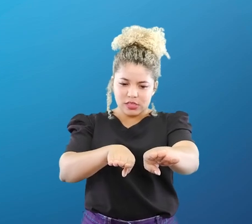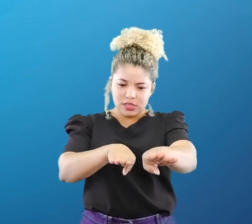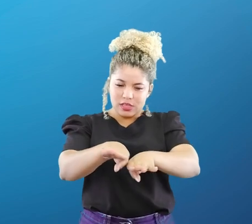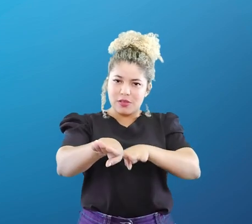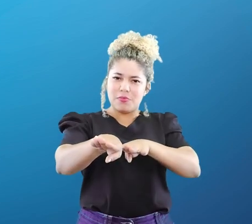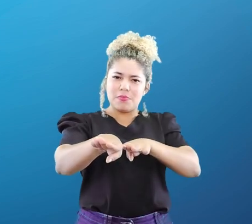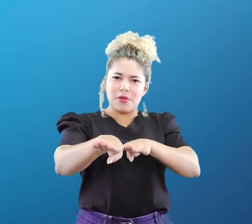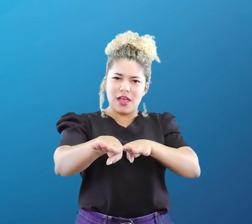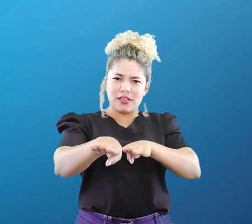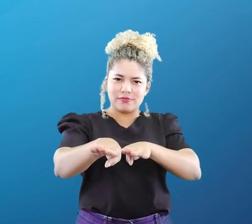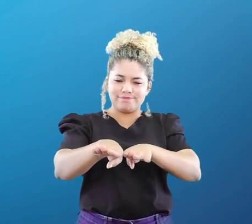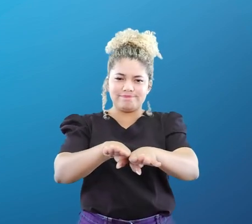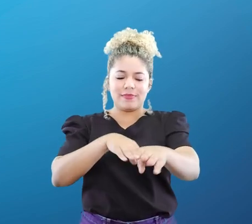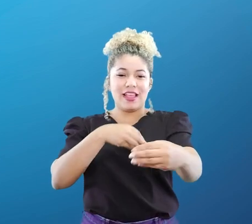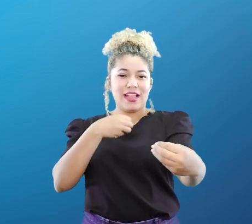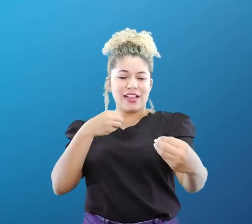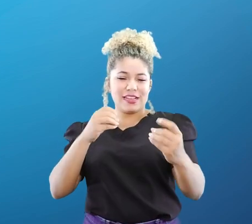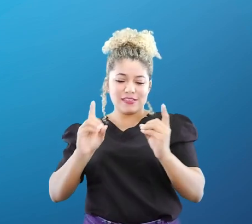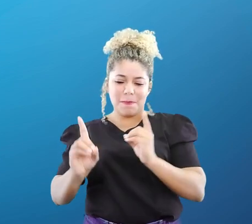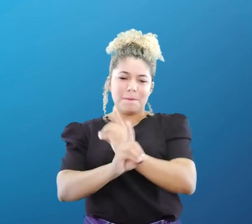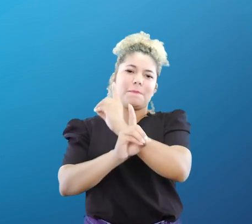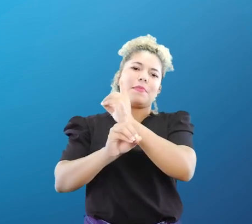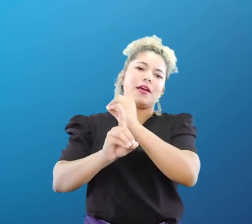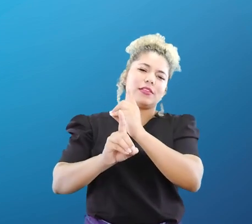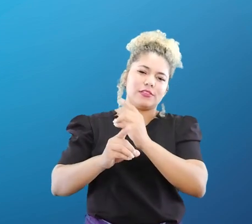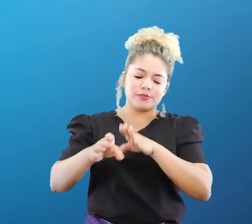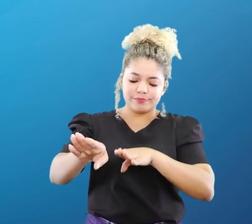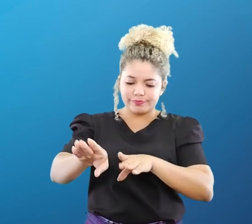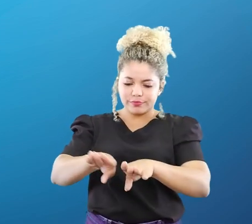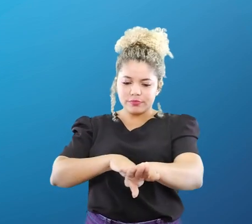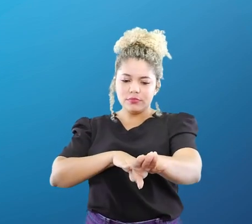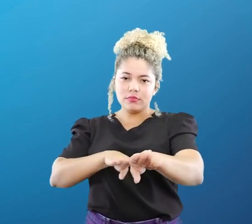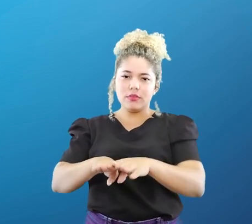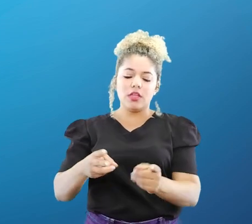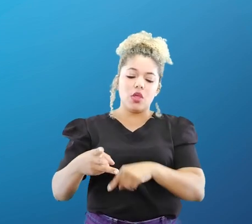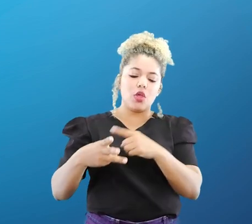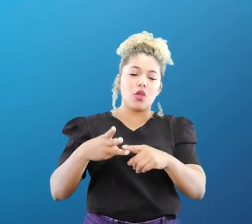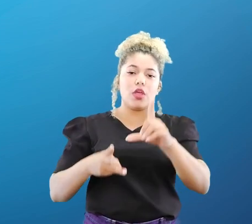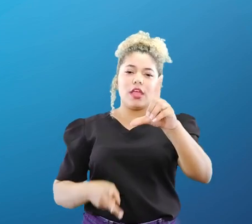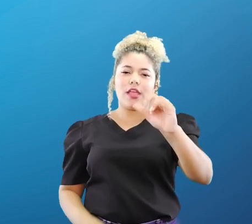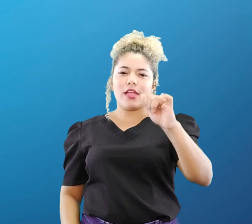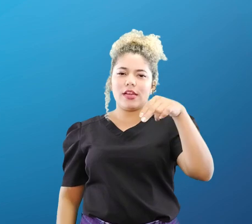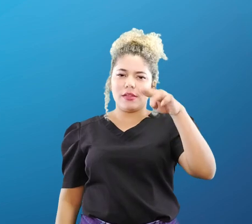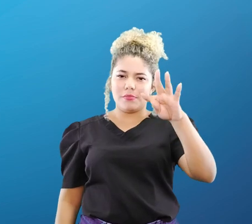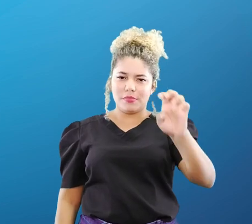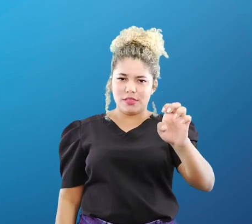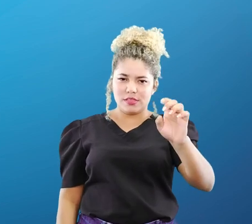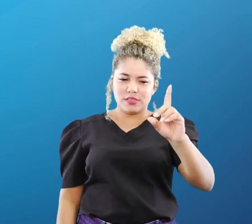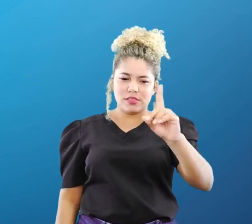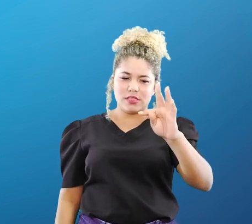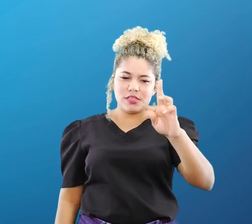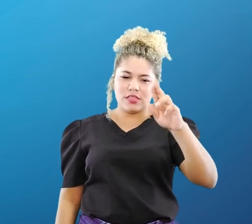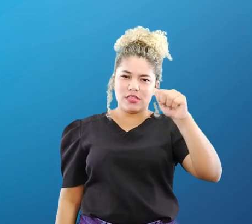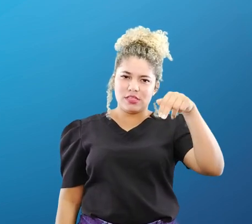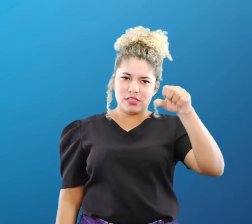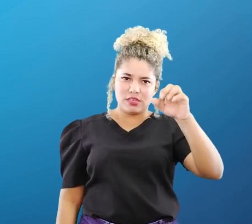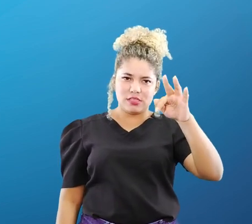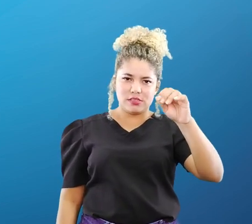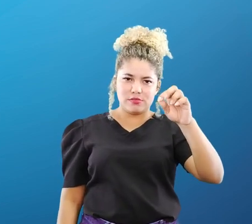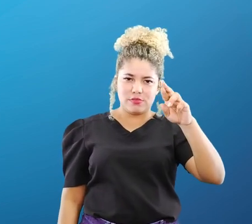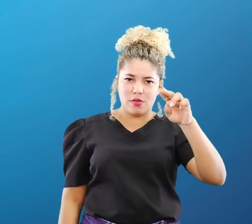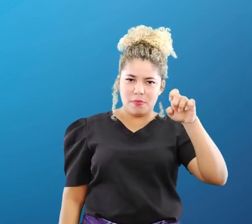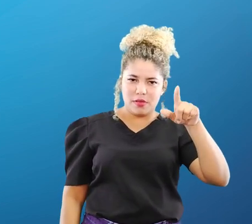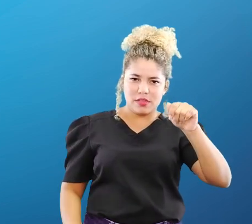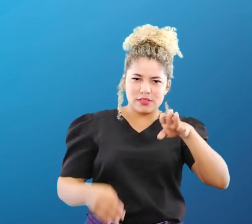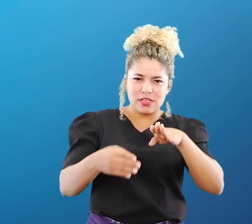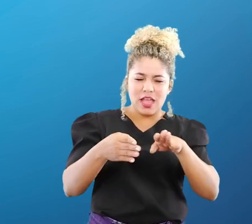chocam-se umas contra as outras. Limite transformante. As placas deslizam umas nas outras,